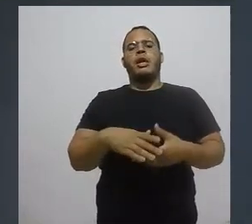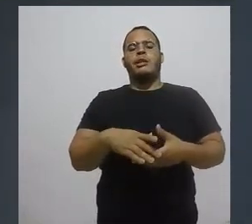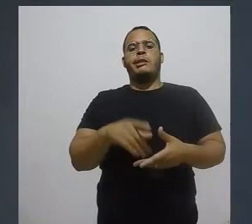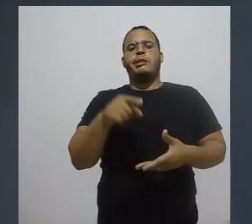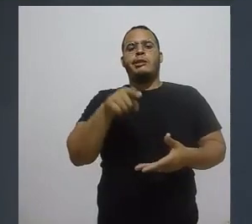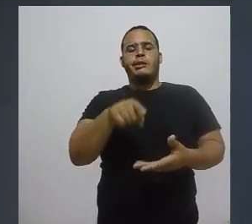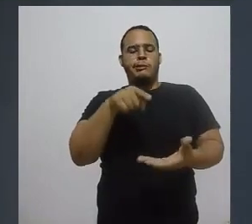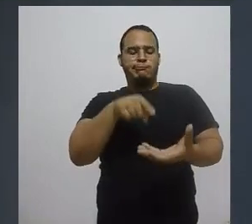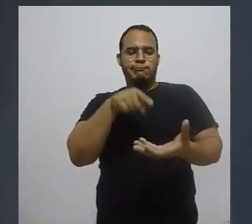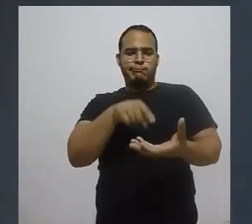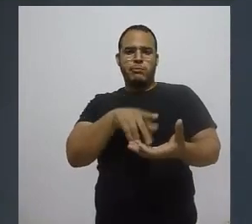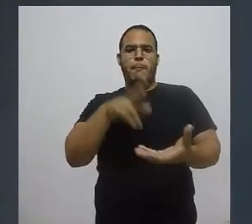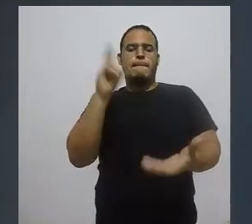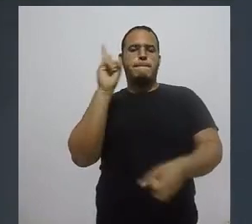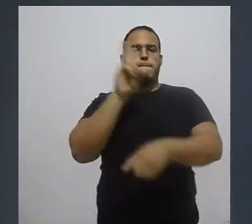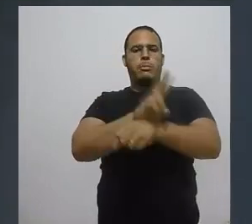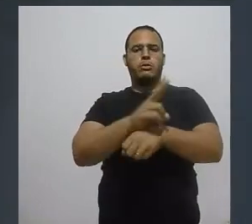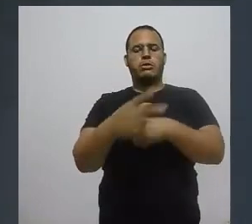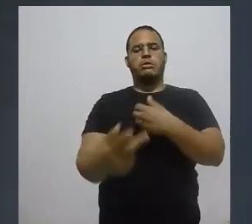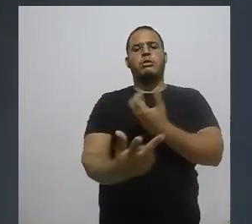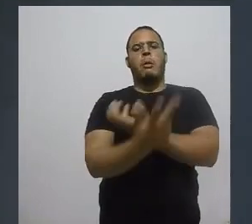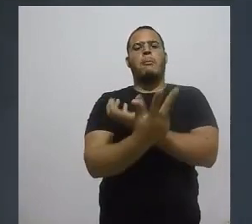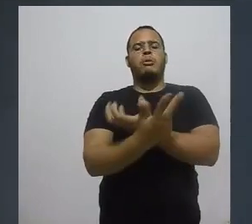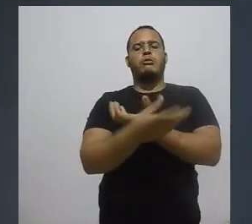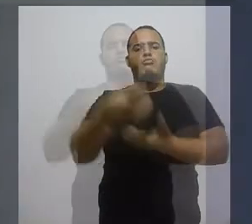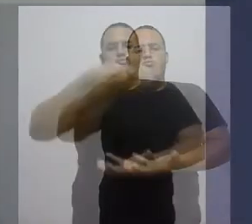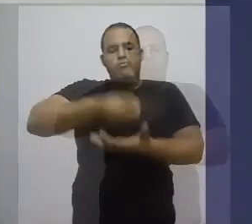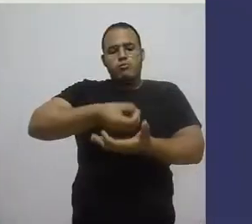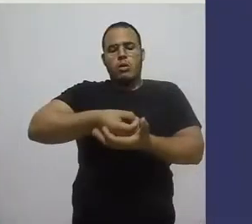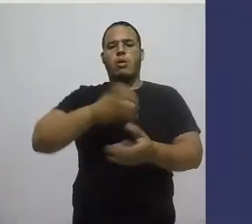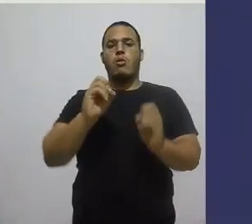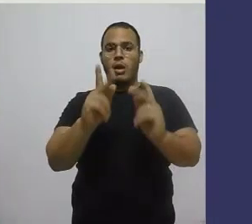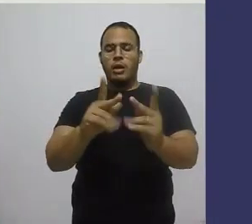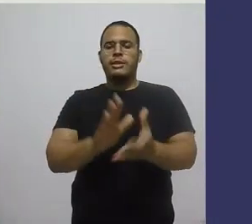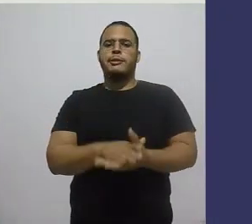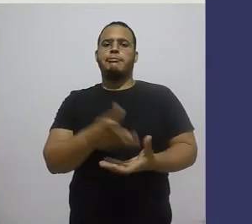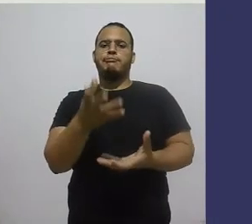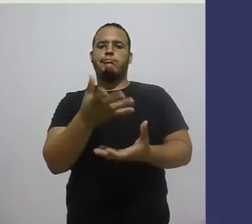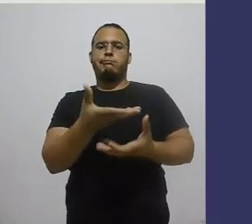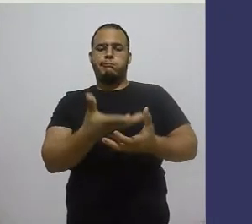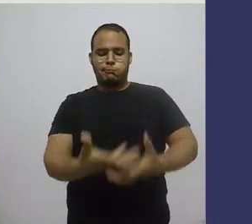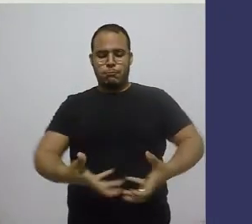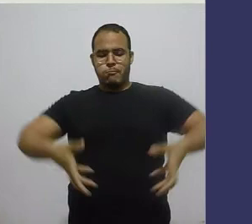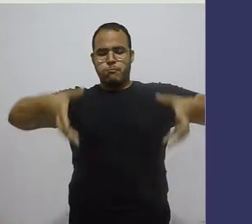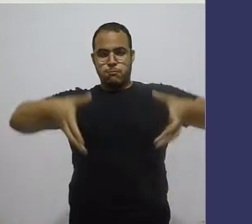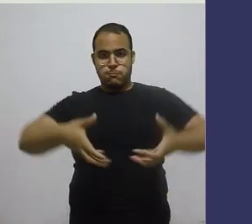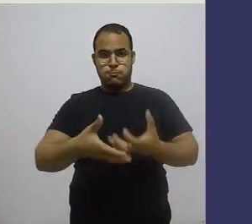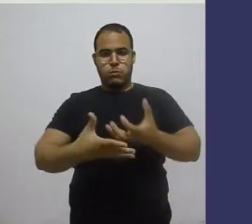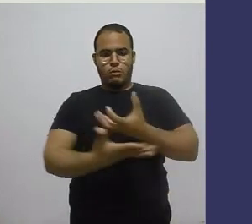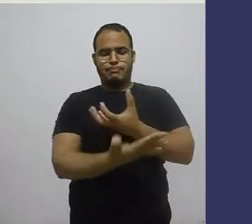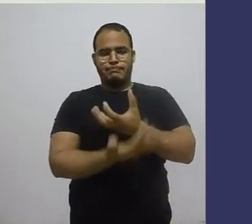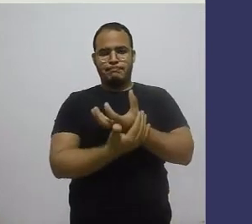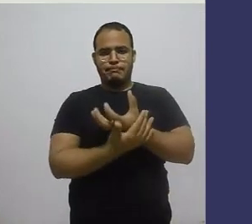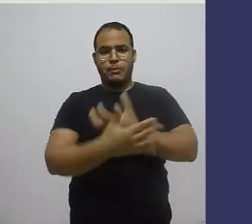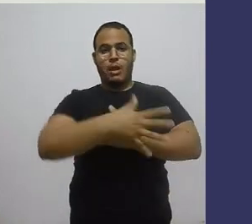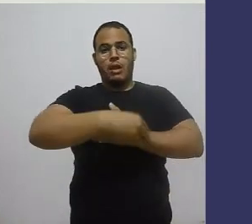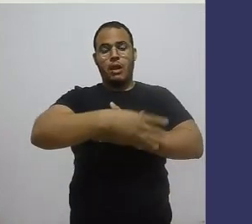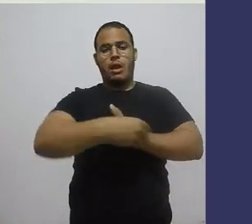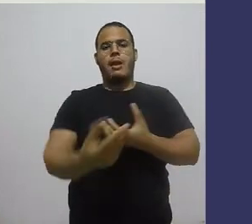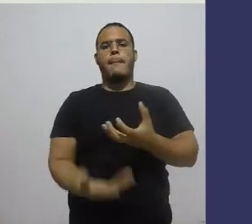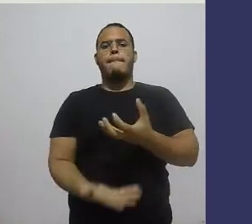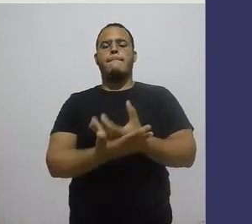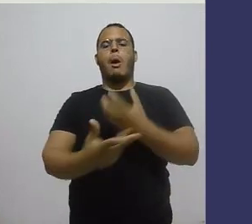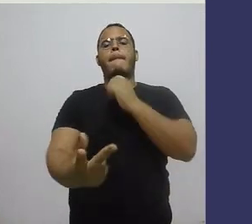estão armazenados os testículos, ok? Toda essa parte aqui, ó, esse tecido que armazena os testículos é chamado de